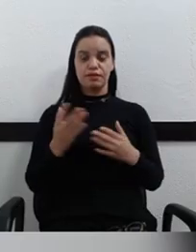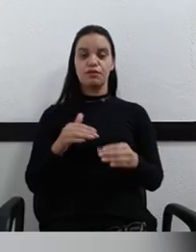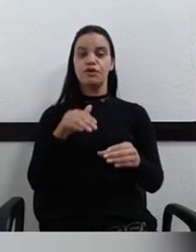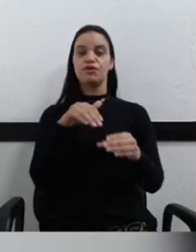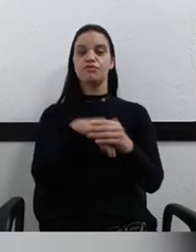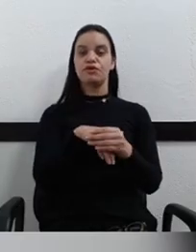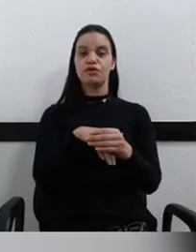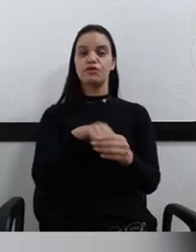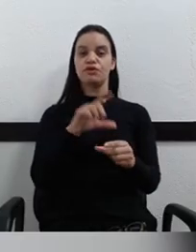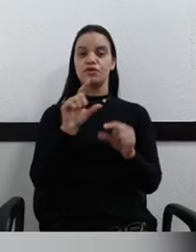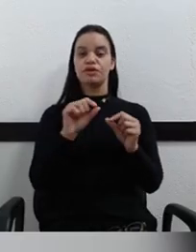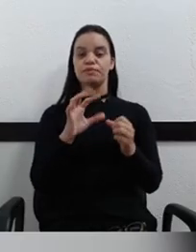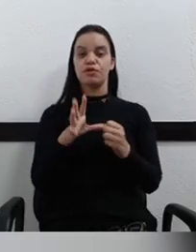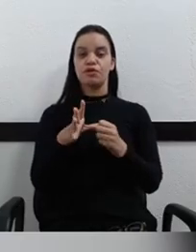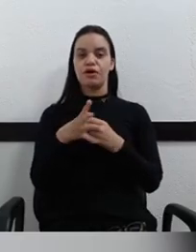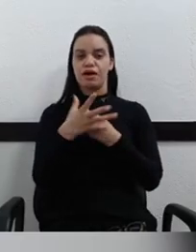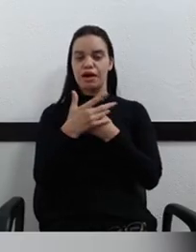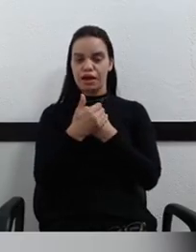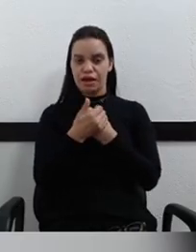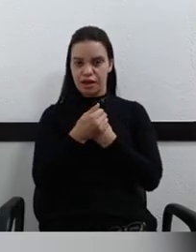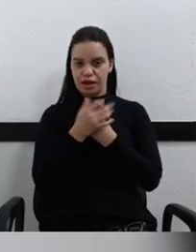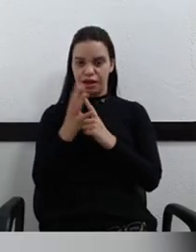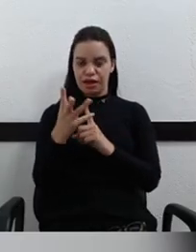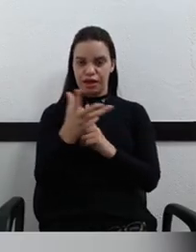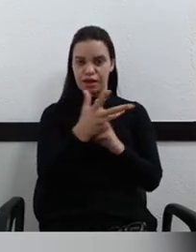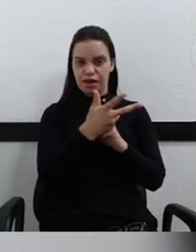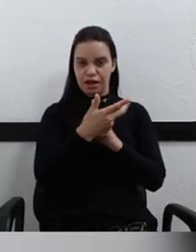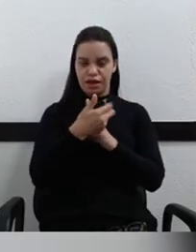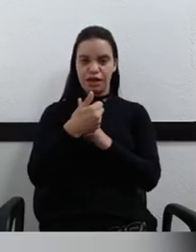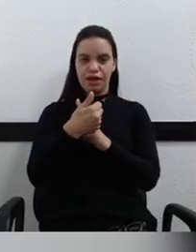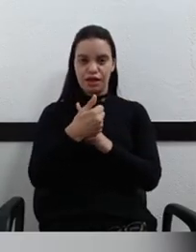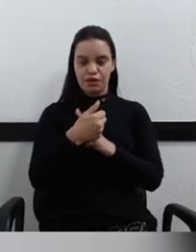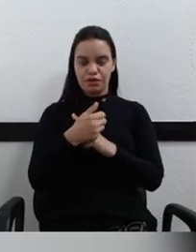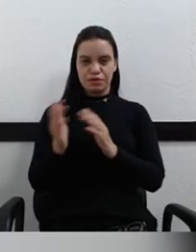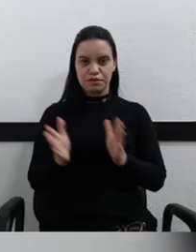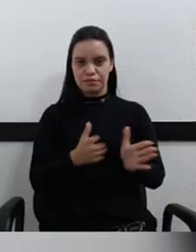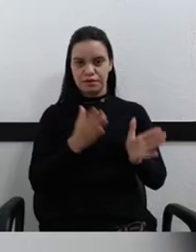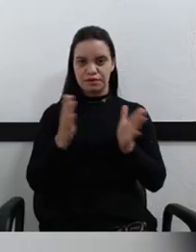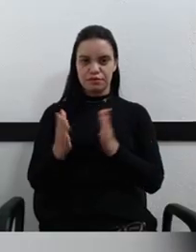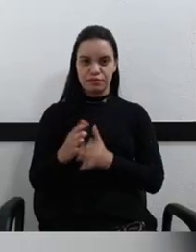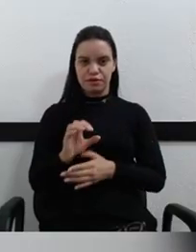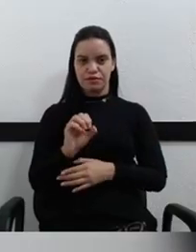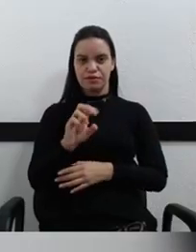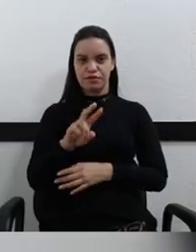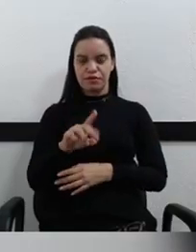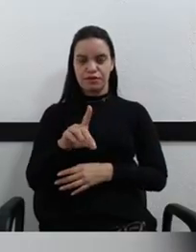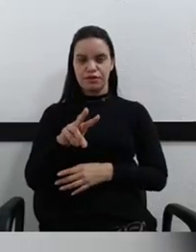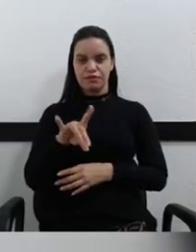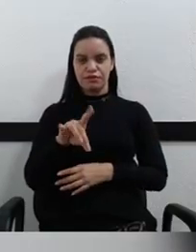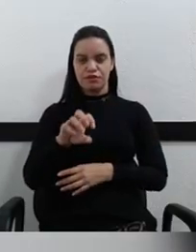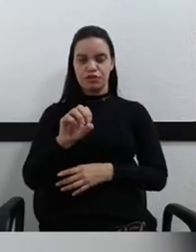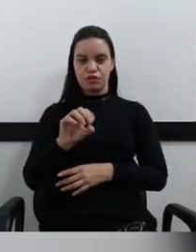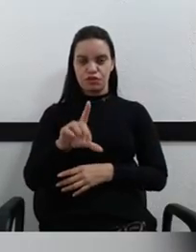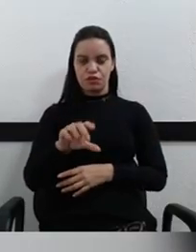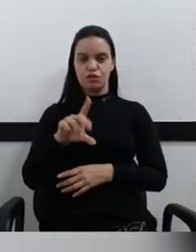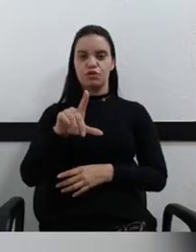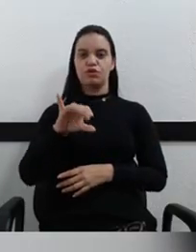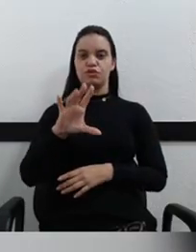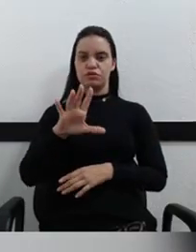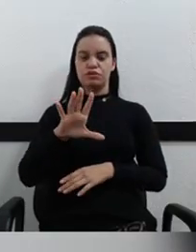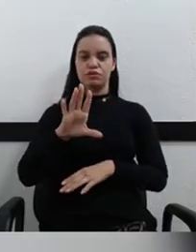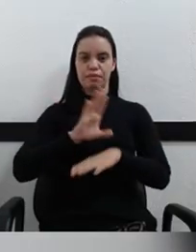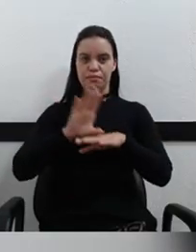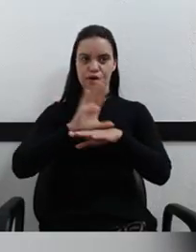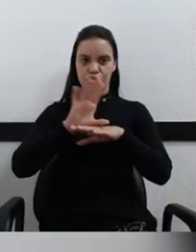pelo acolhimento, concedendo-se parcial afastamento ao servidor Luciano Alves para cursar a disciplina de doutorado em serviço